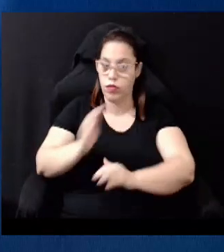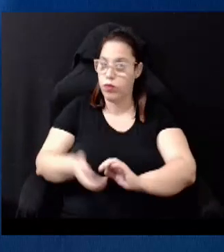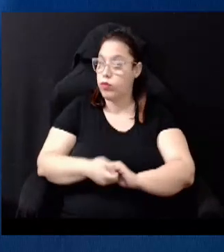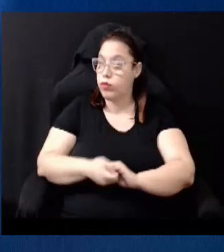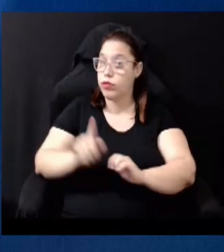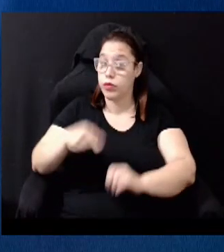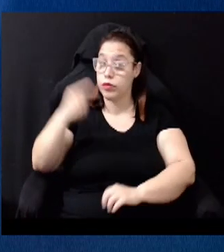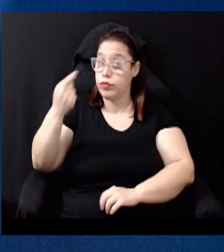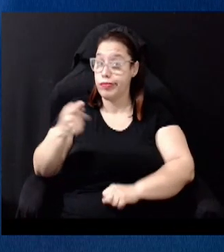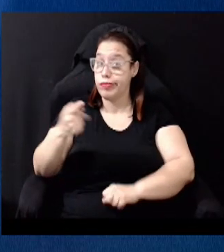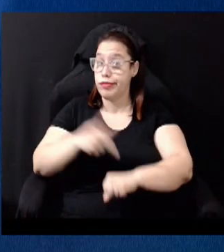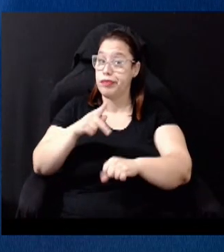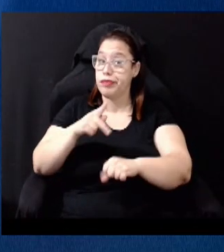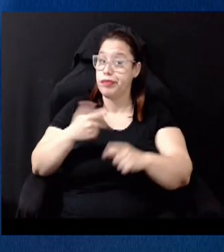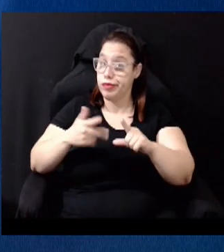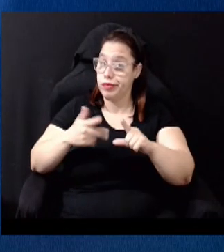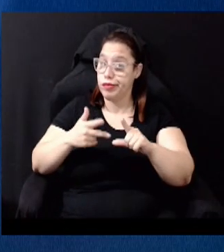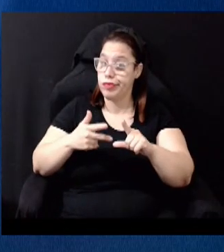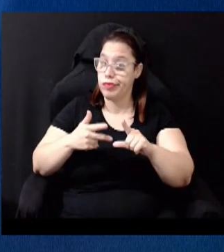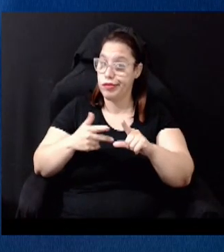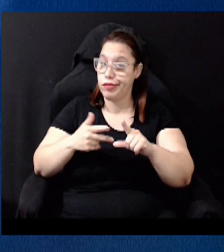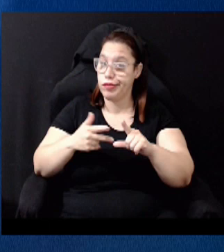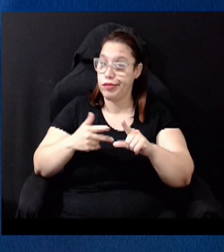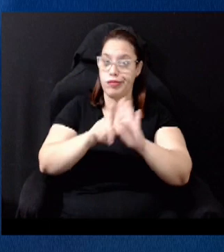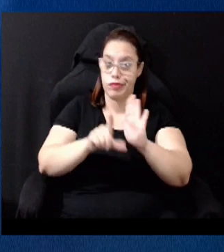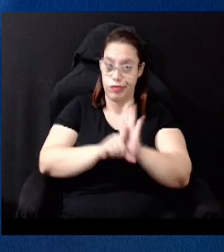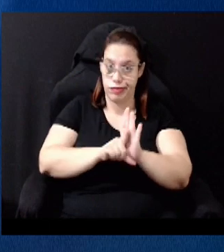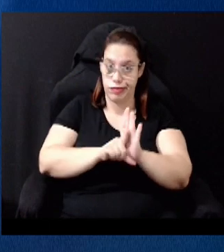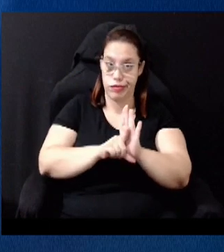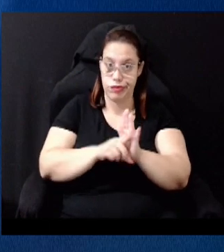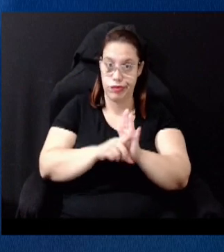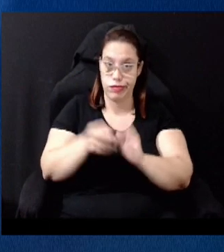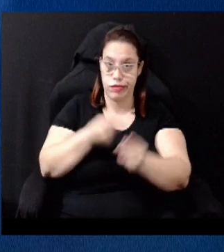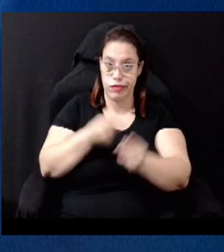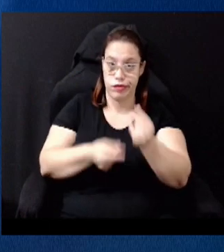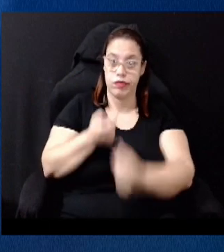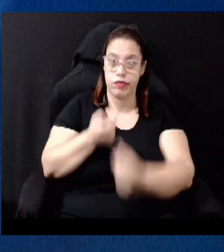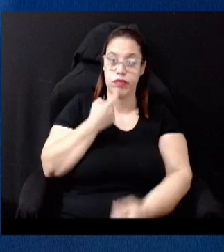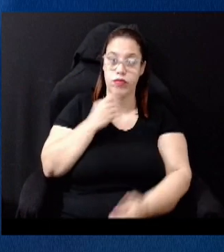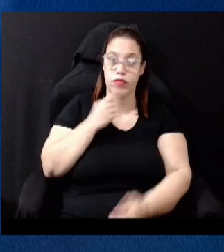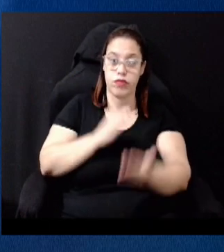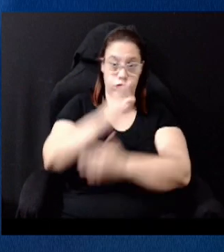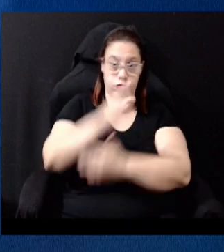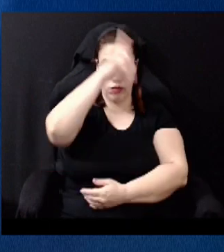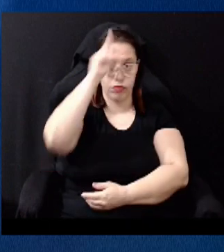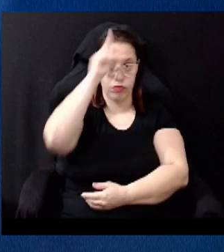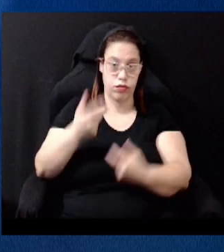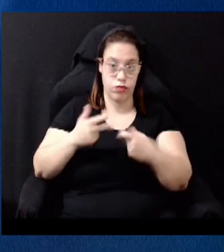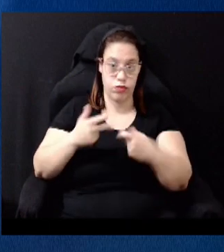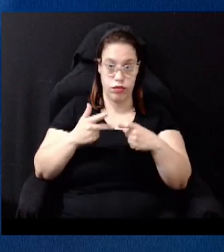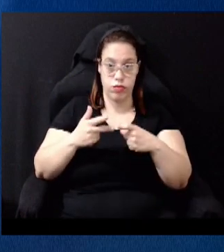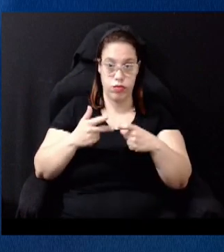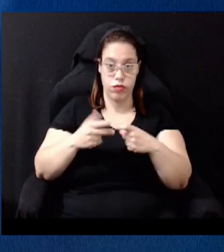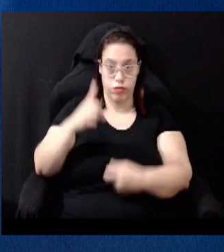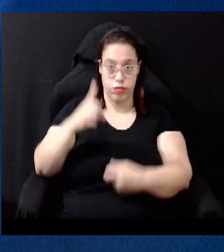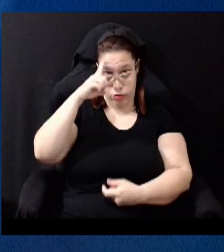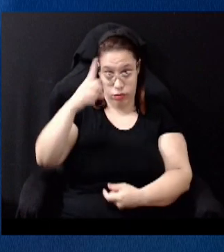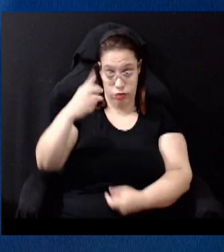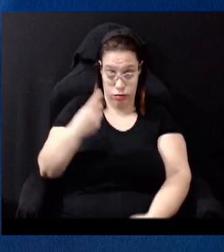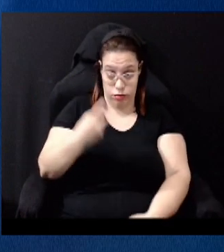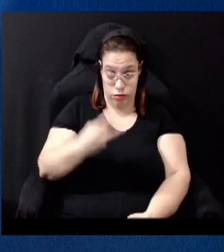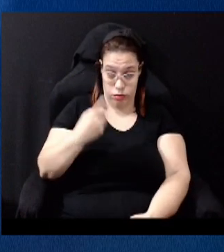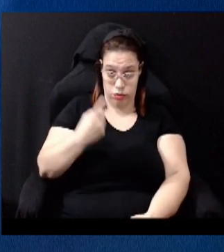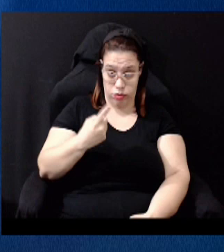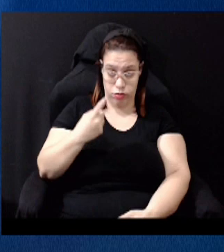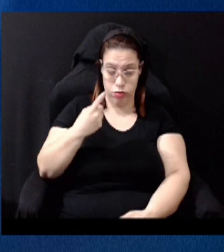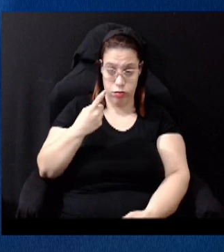no Legislativo, a lei que instituiu o Renda Campinas foi sancionada pelo Executivo no dia 21 de dezembro daquele ano